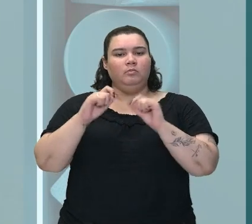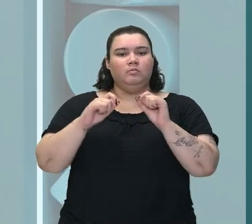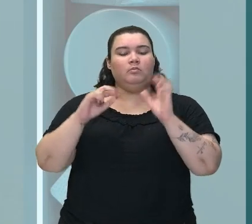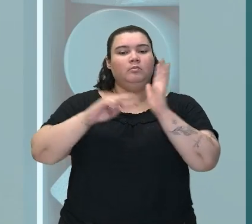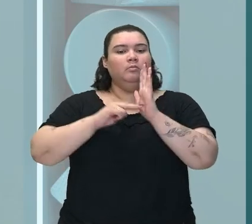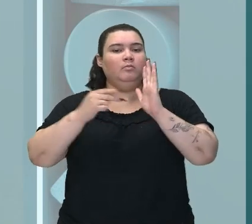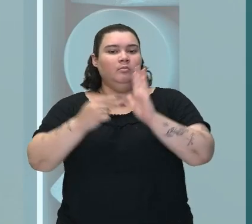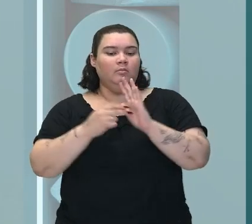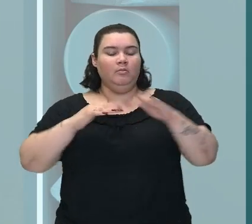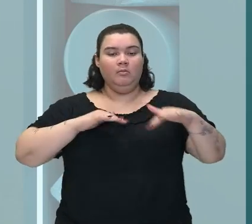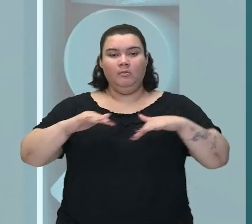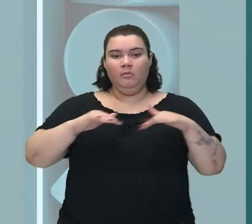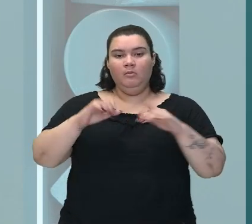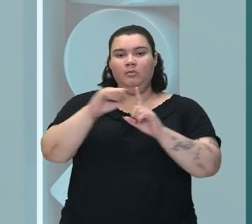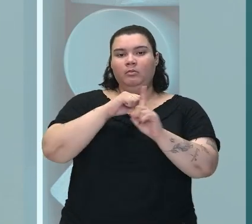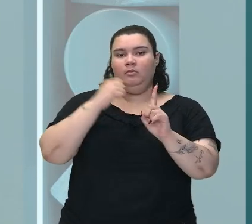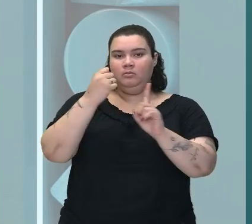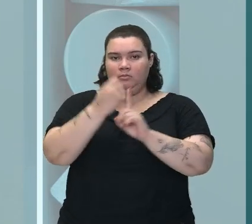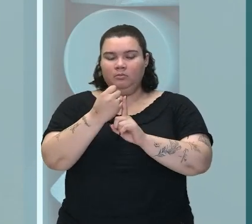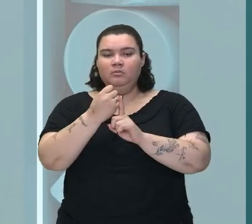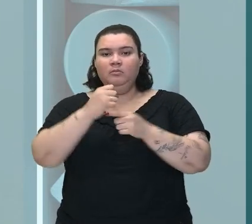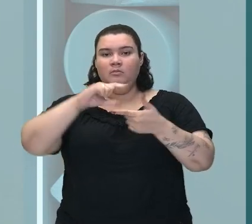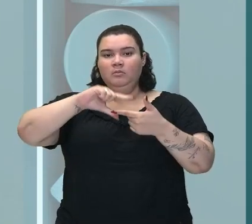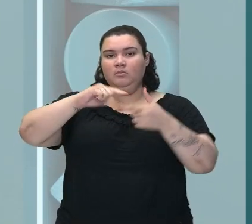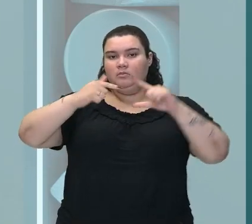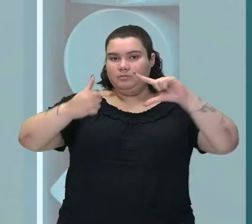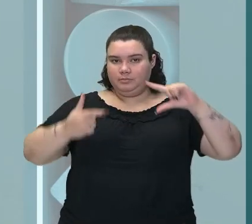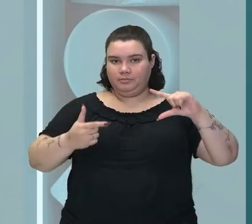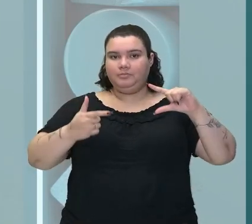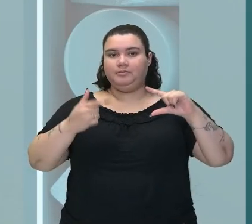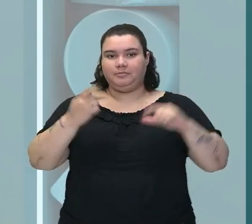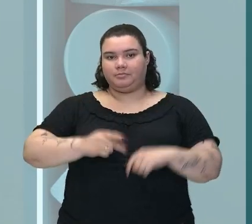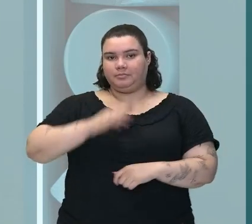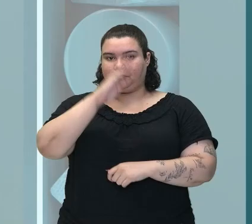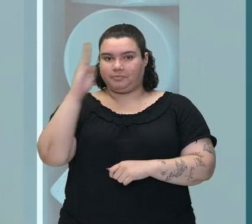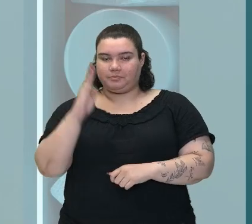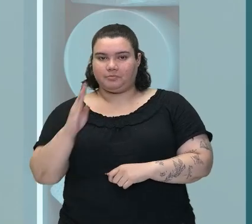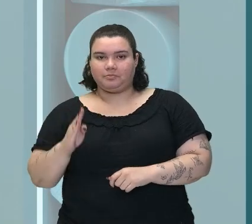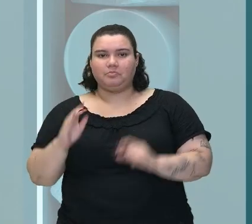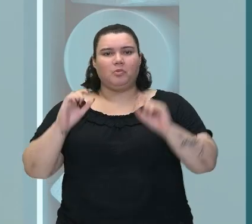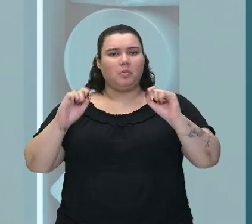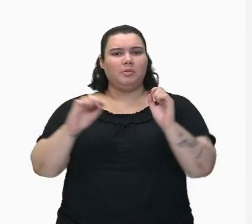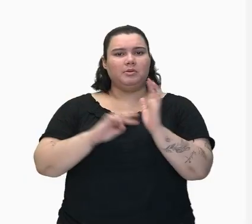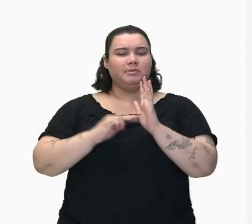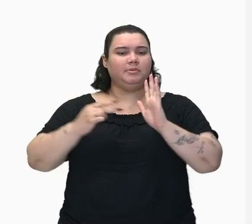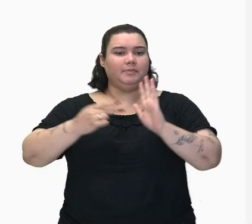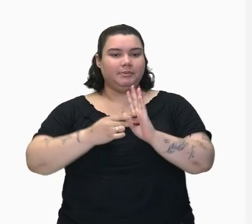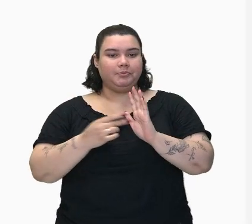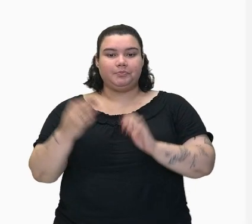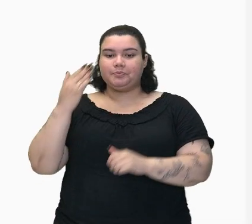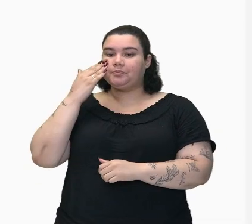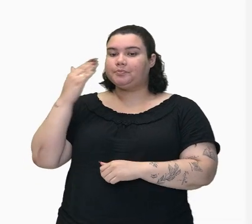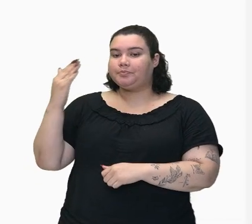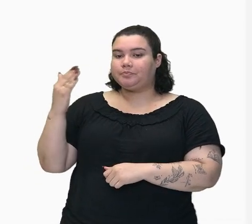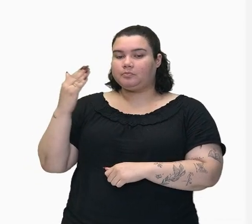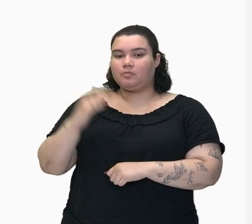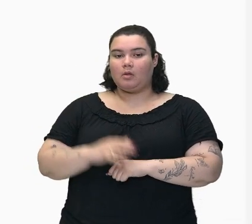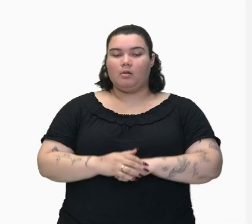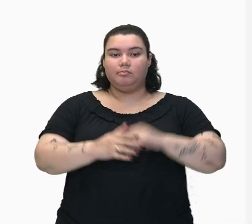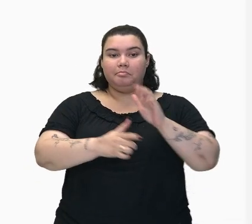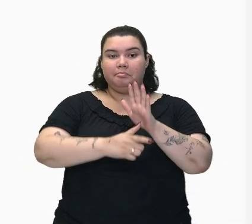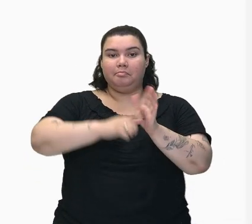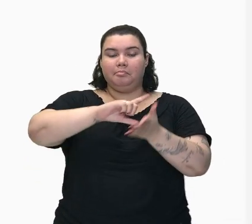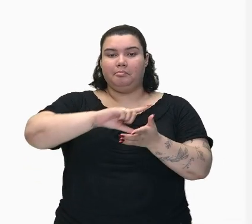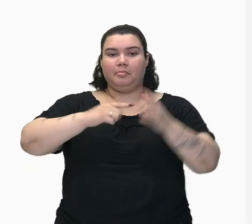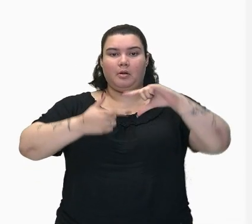movimento modernista aqui no Brasil. Então, o que foi o pré-modernismo? Apresentando o nosso texto, vamos aí à leitura. O